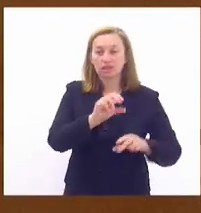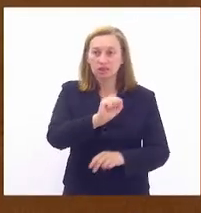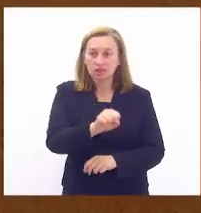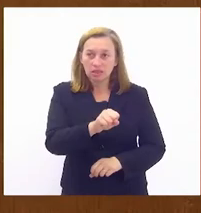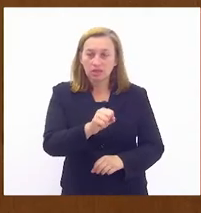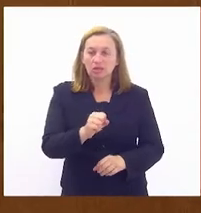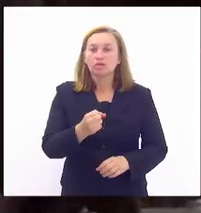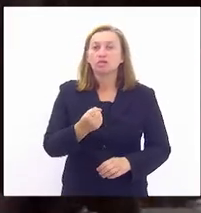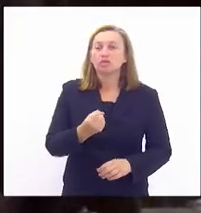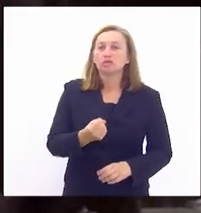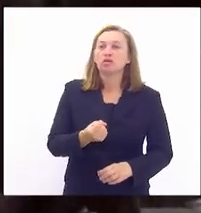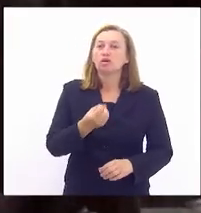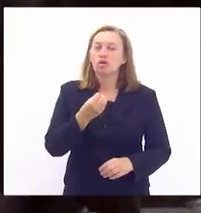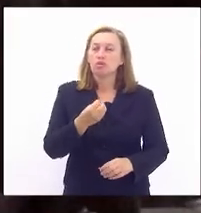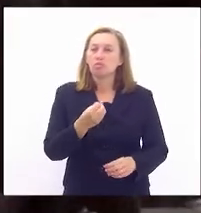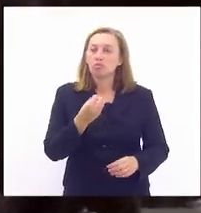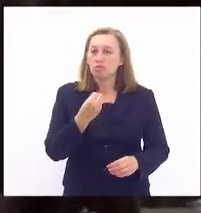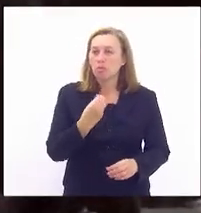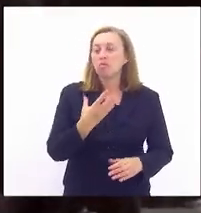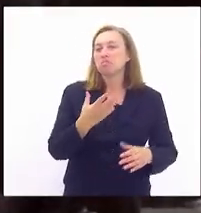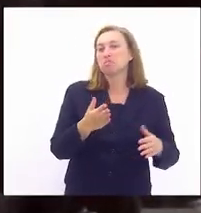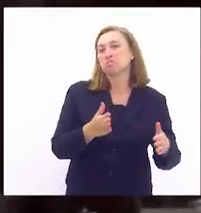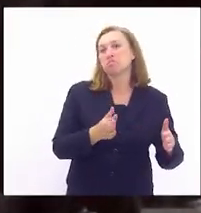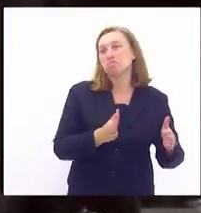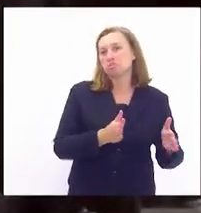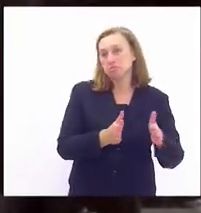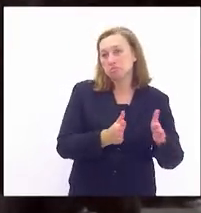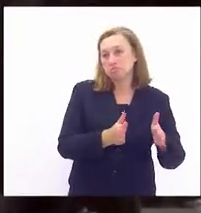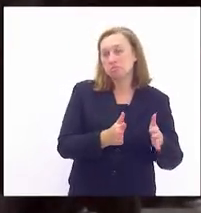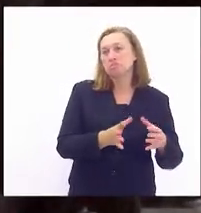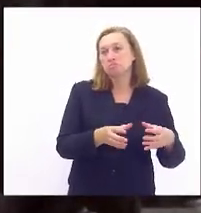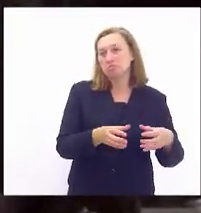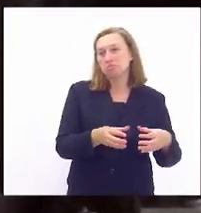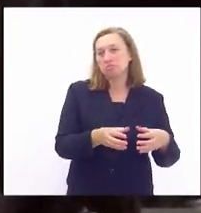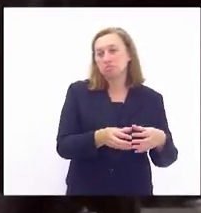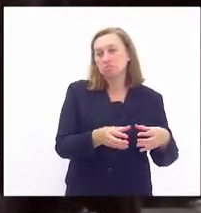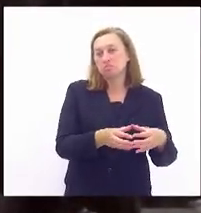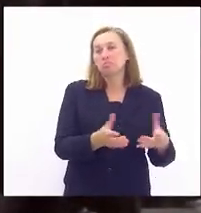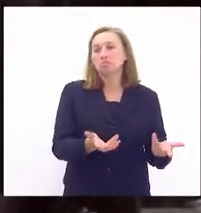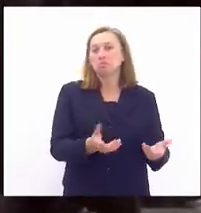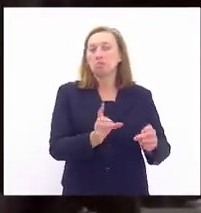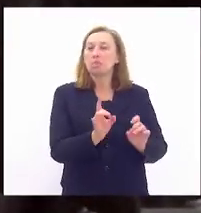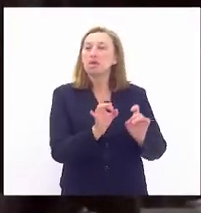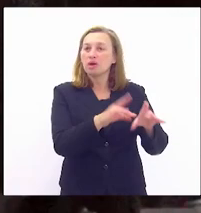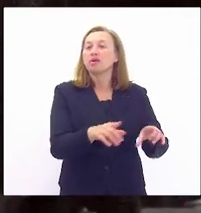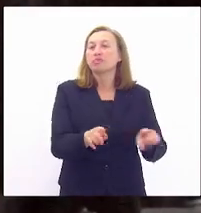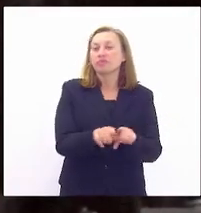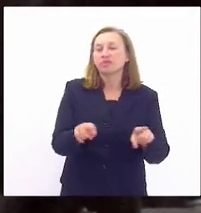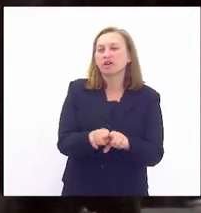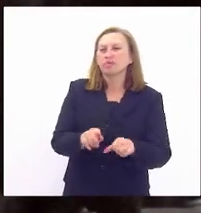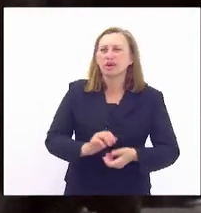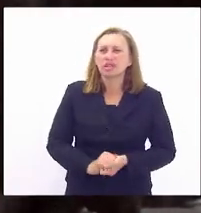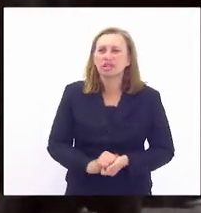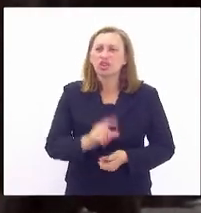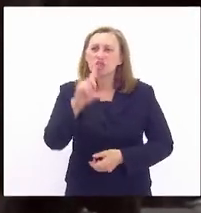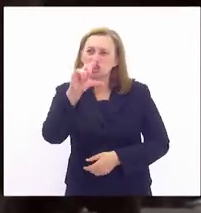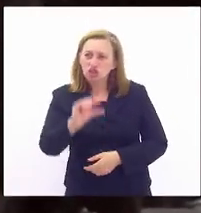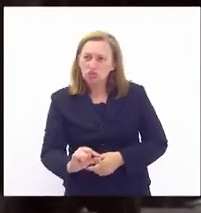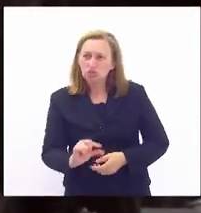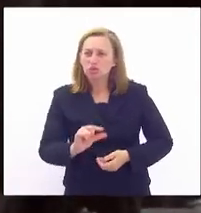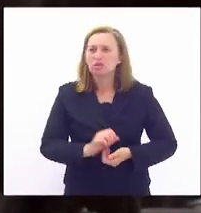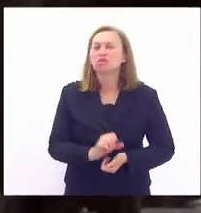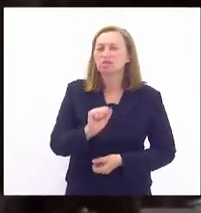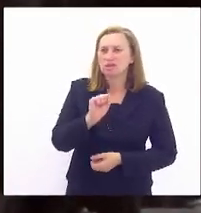desse resíduo. Então, nós também temos uma consciência alta quanto à questão da disposição de resíduos. Diminuímos,